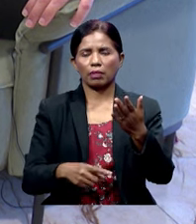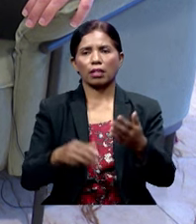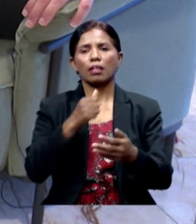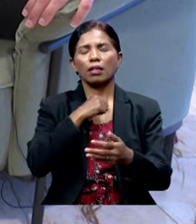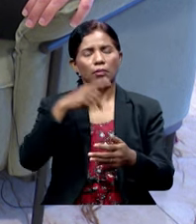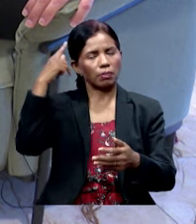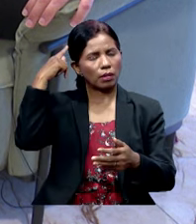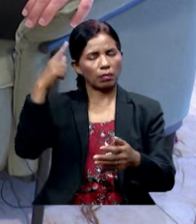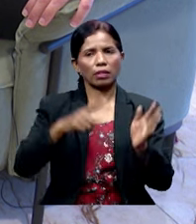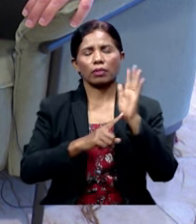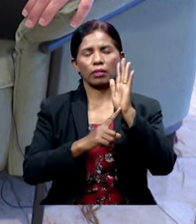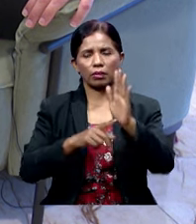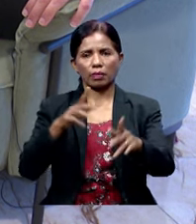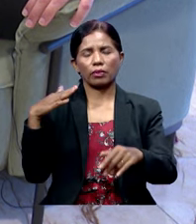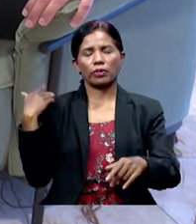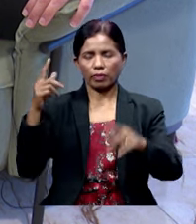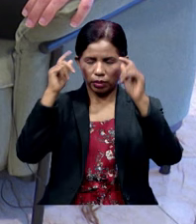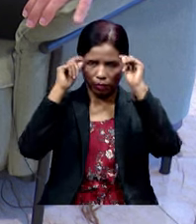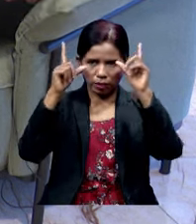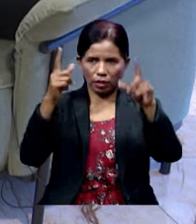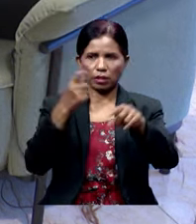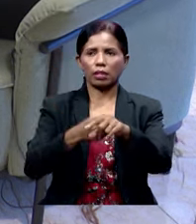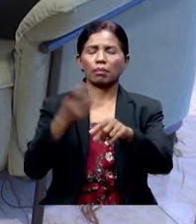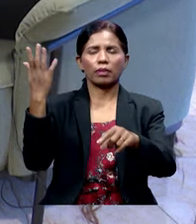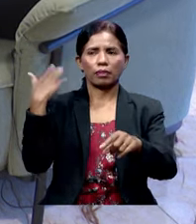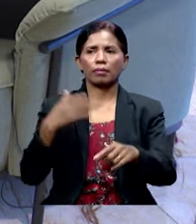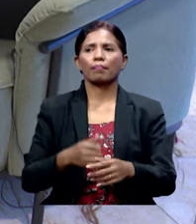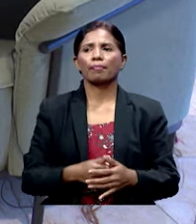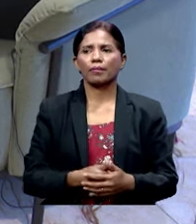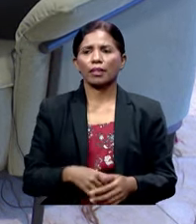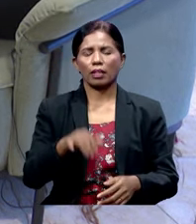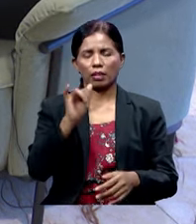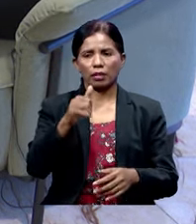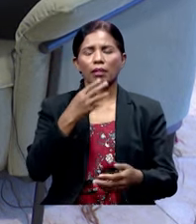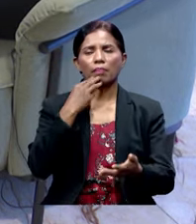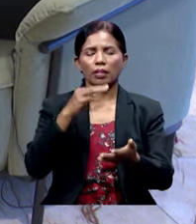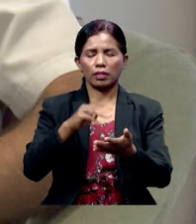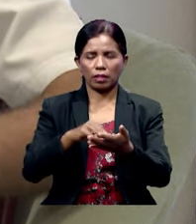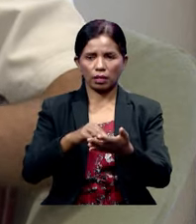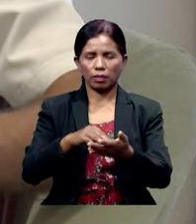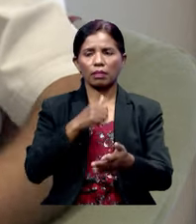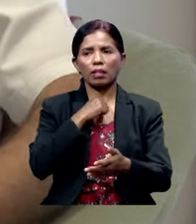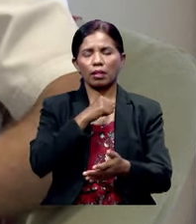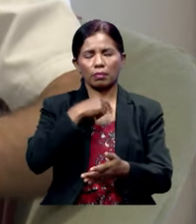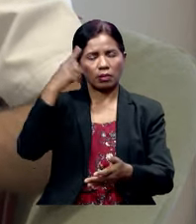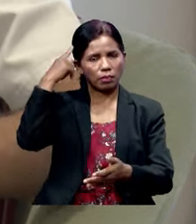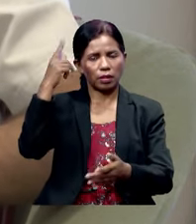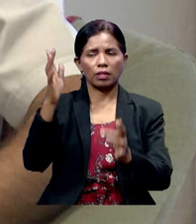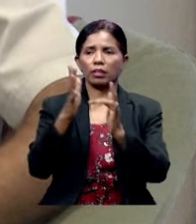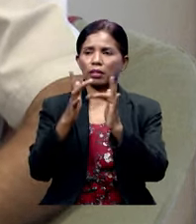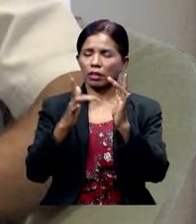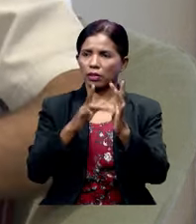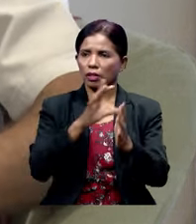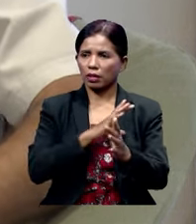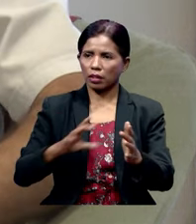transmitir para os jovens timorenses neste momento sim a mensagem do Papa é esta Cristo